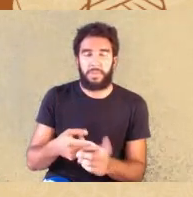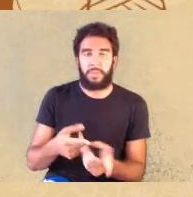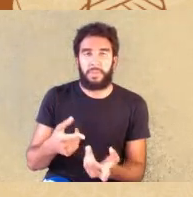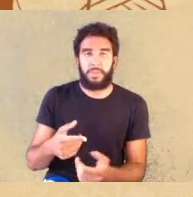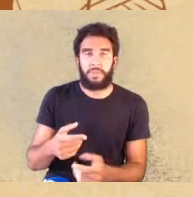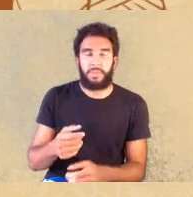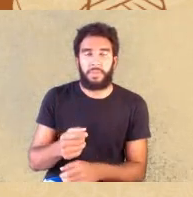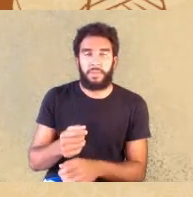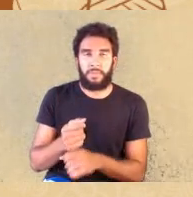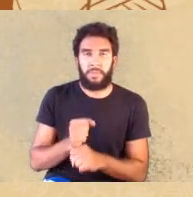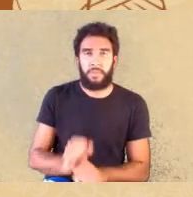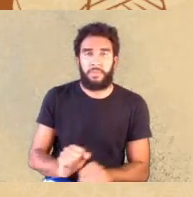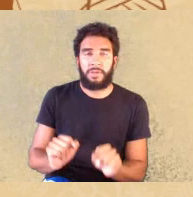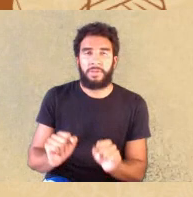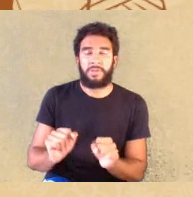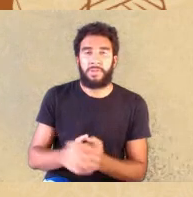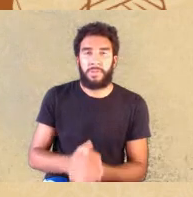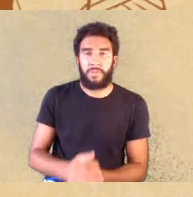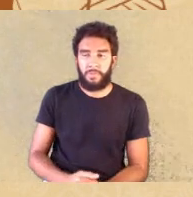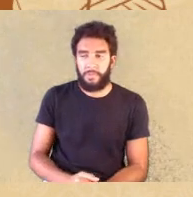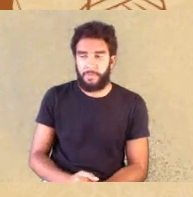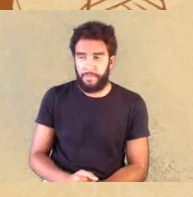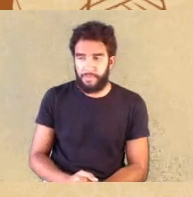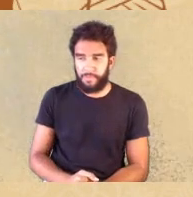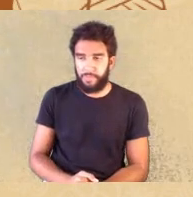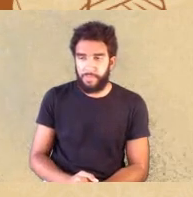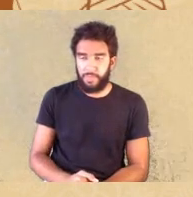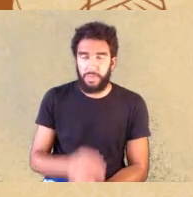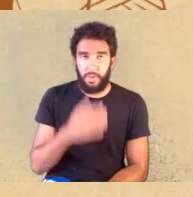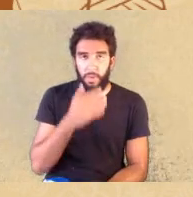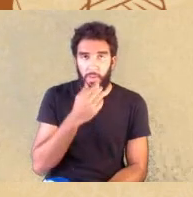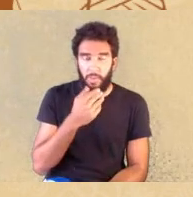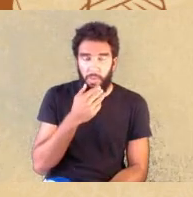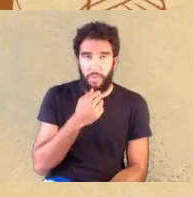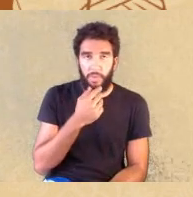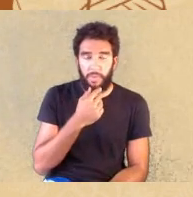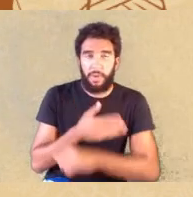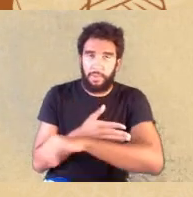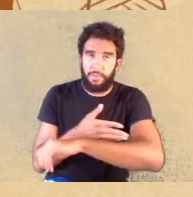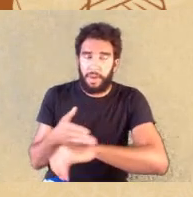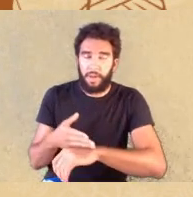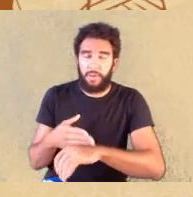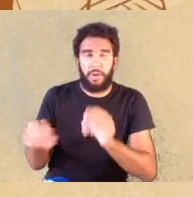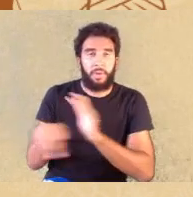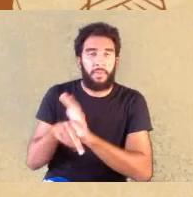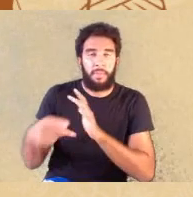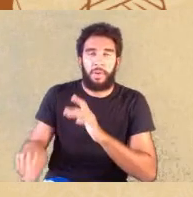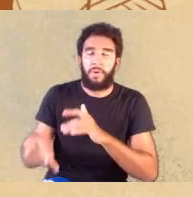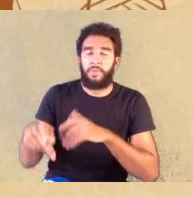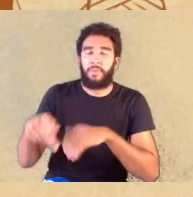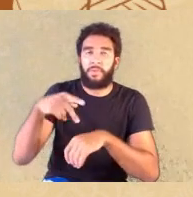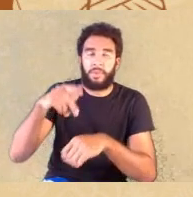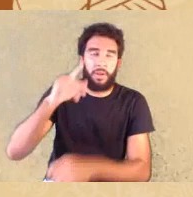tivesse um filho com um homem branco, ele é um homem norte-americano. Um homem branco ocidental,